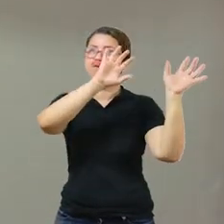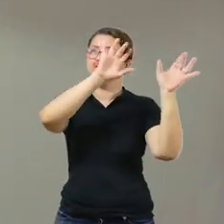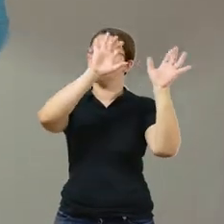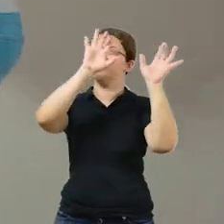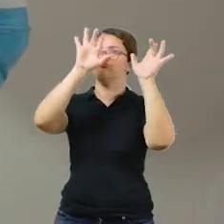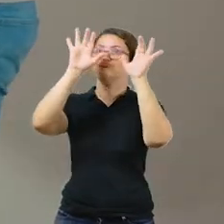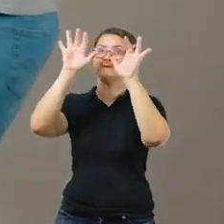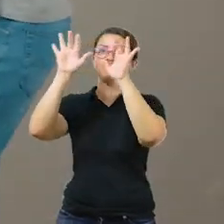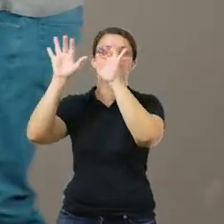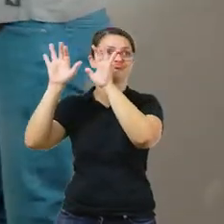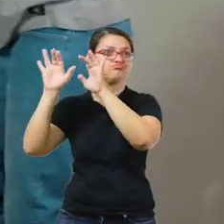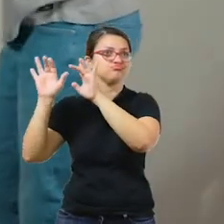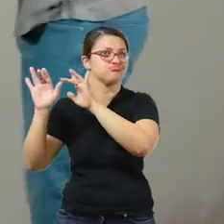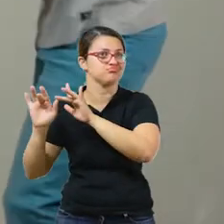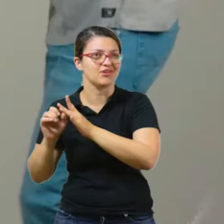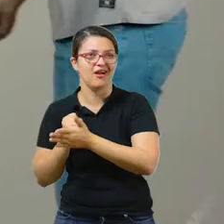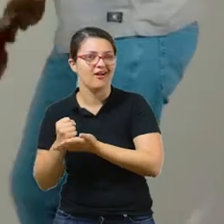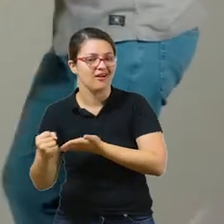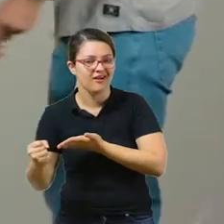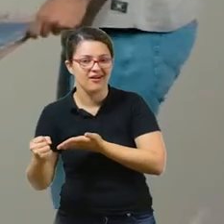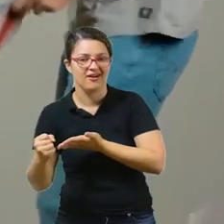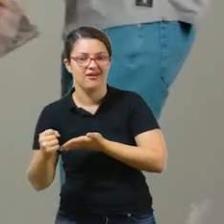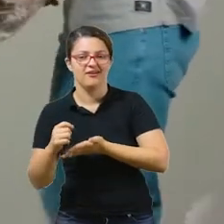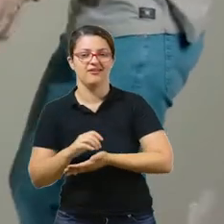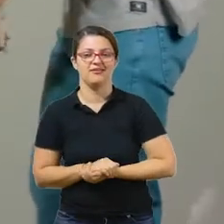Já passou.